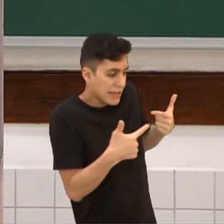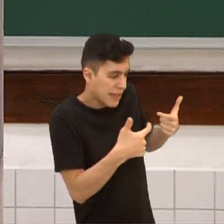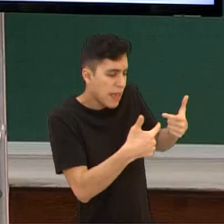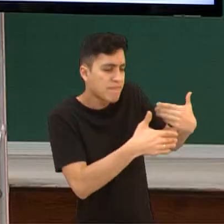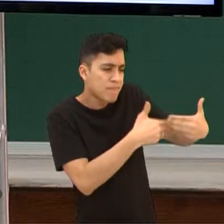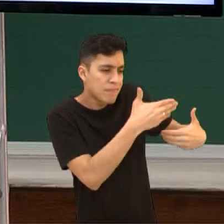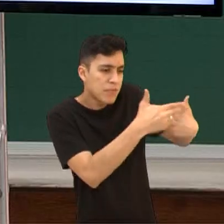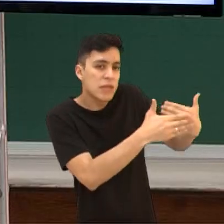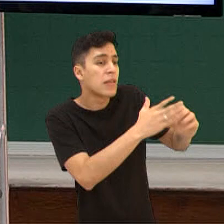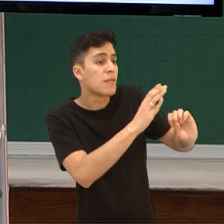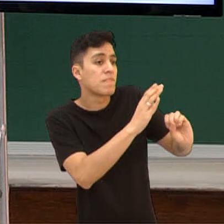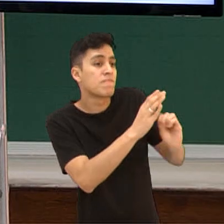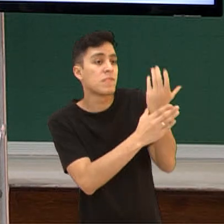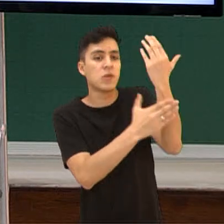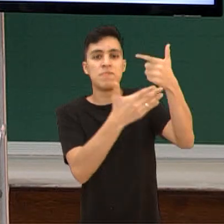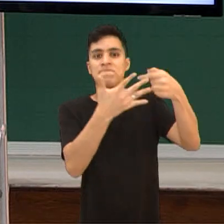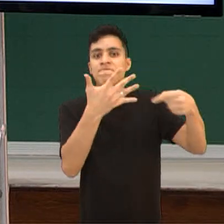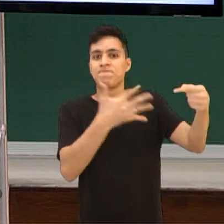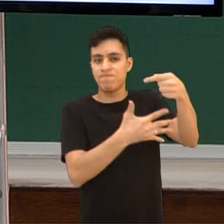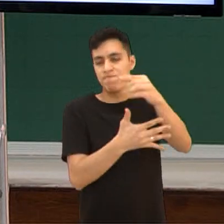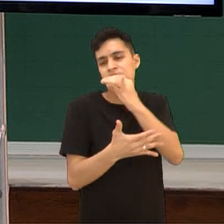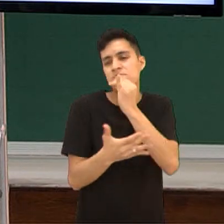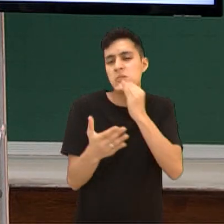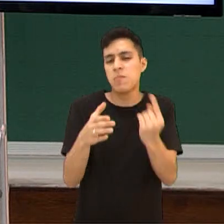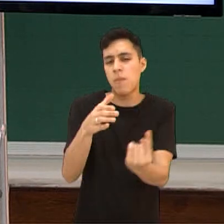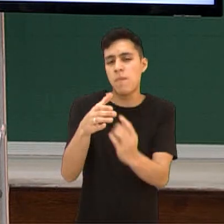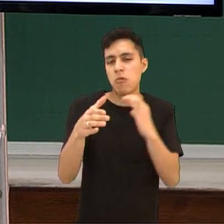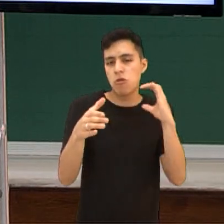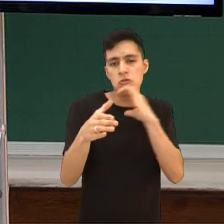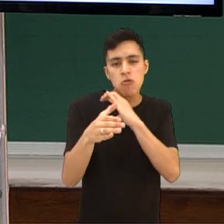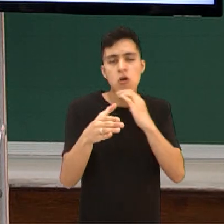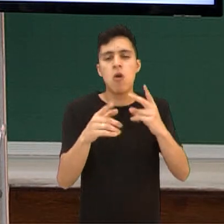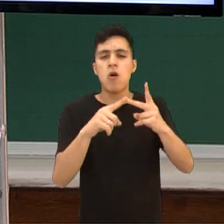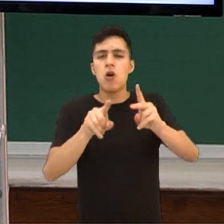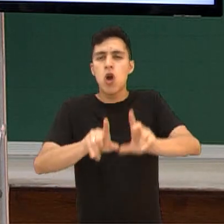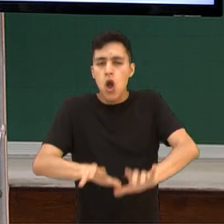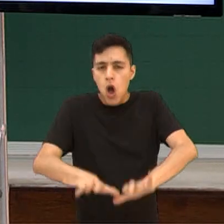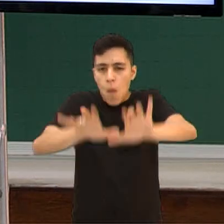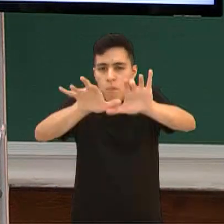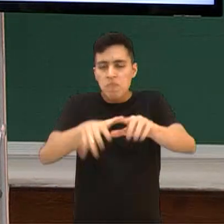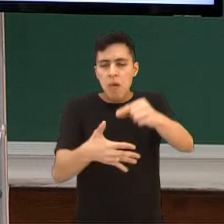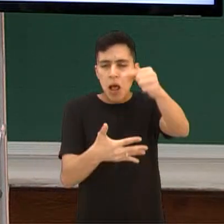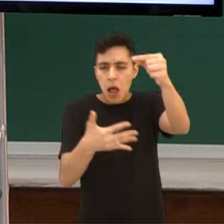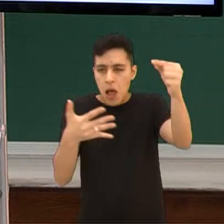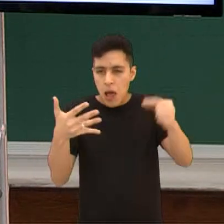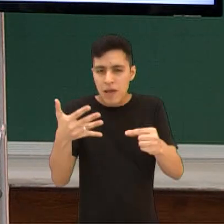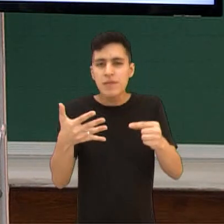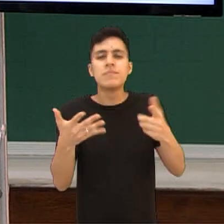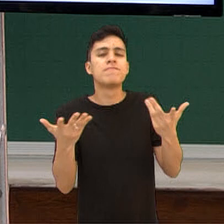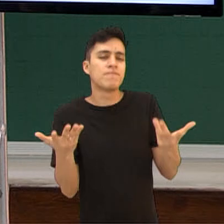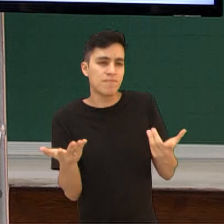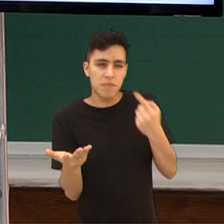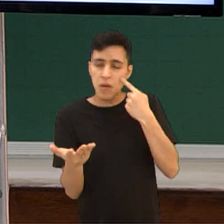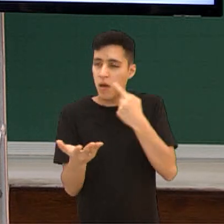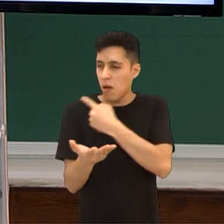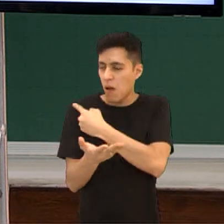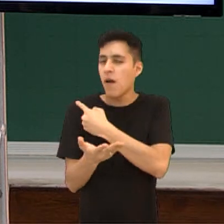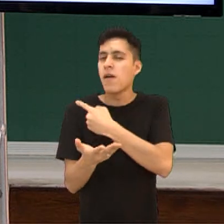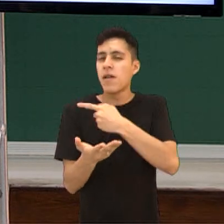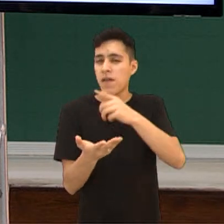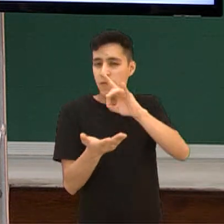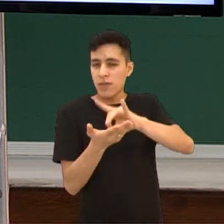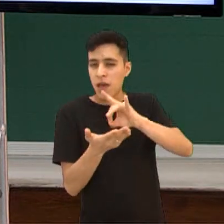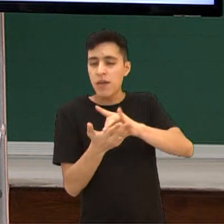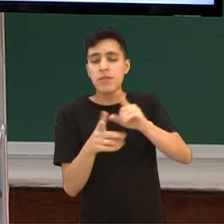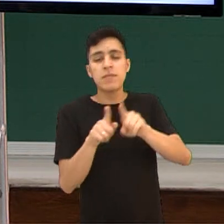guerras, né? Como também o micro-ondas, computadores, entre tantas outras invenções. Eu falo muito que tem um recurso, uma cola que a gente usa muito, que